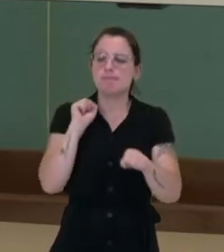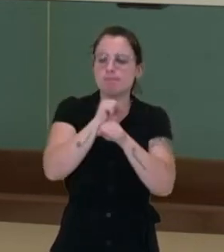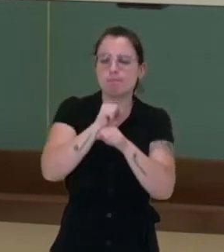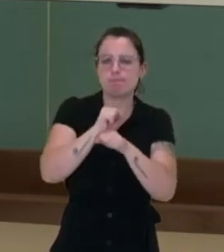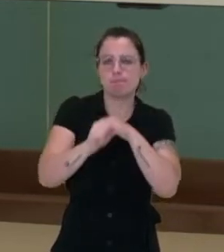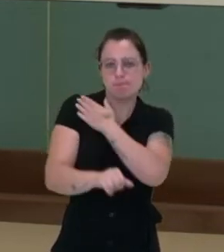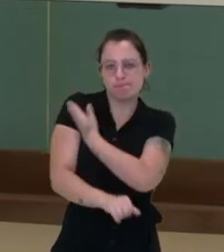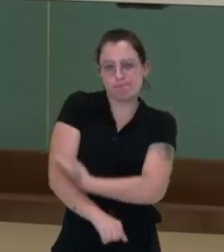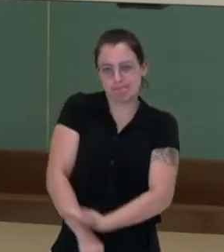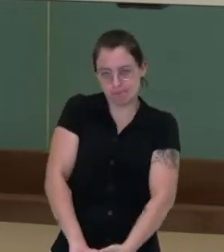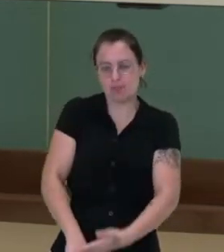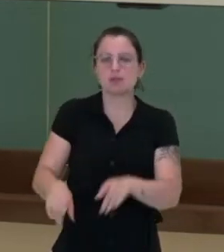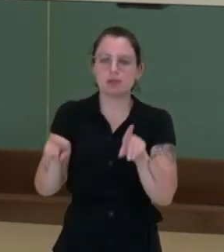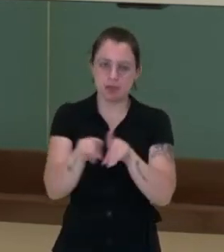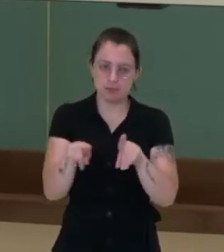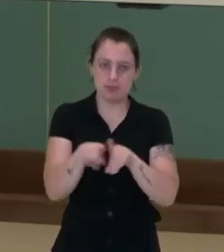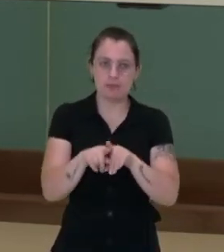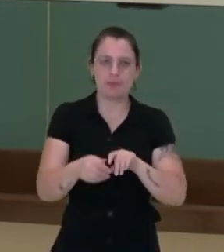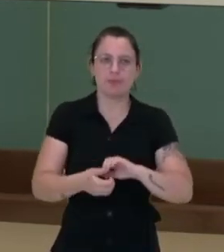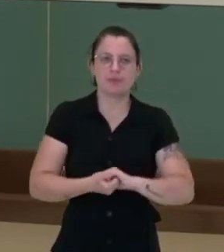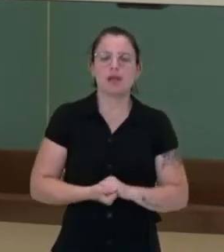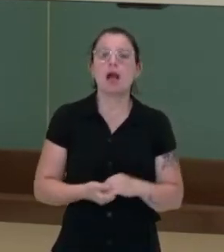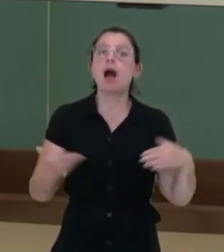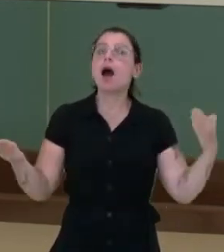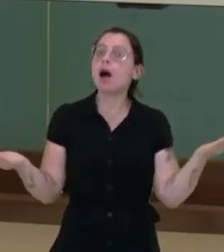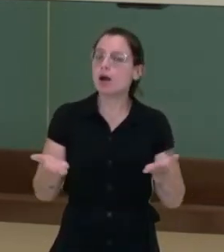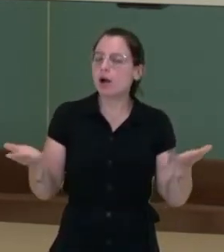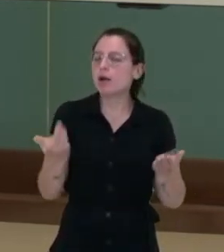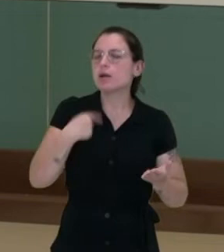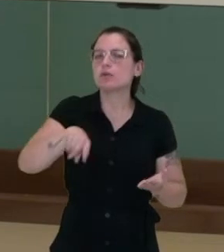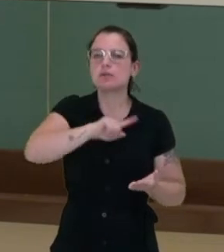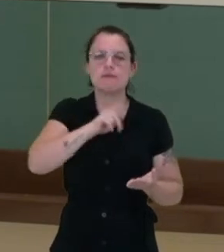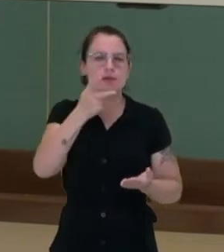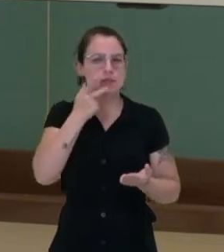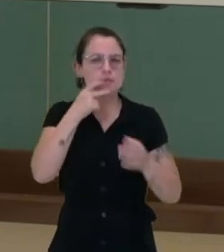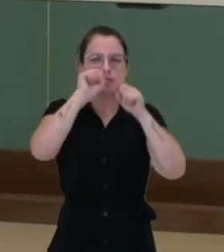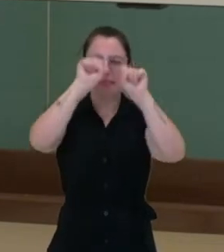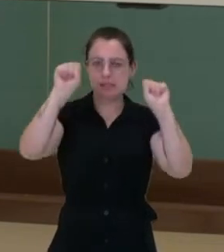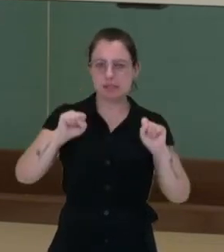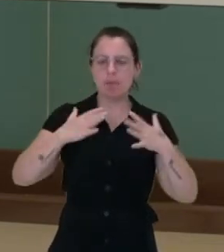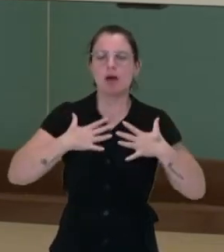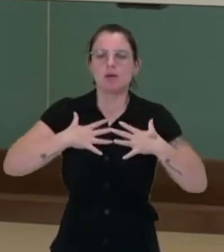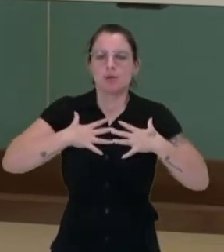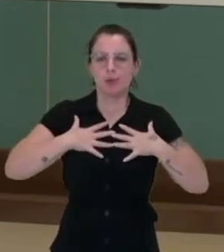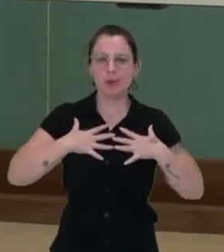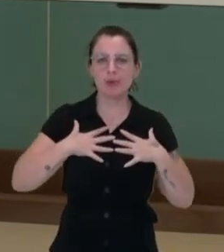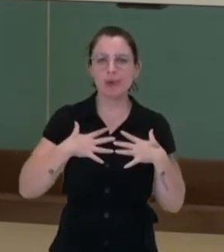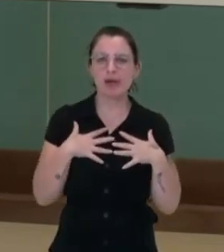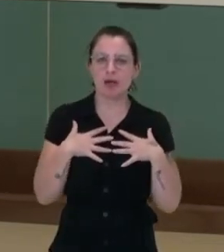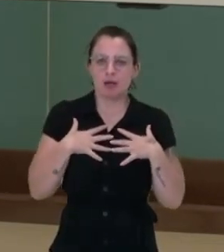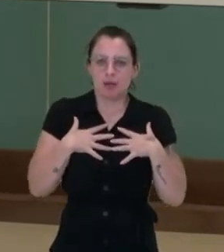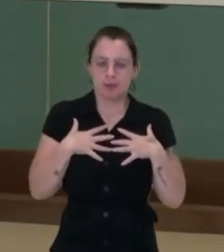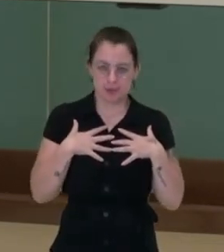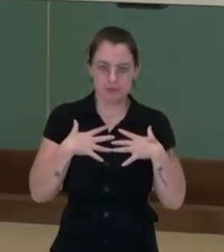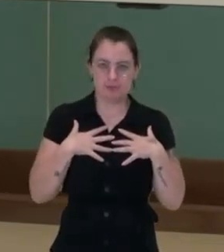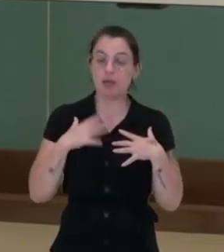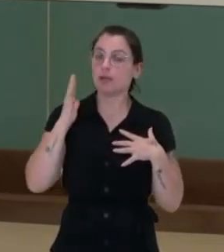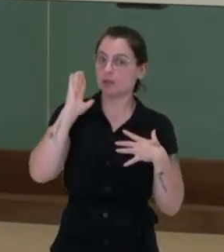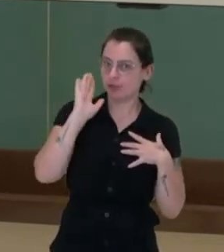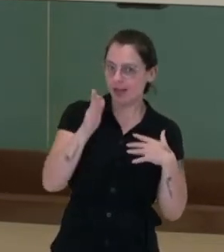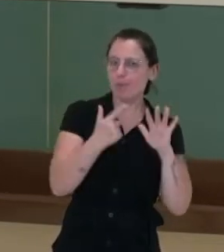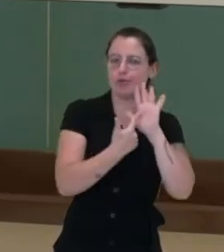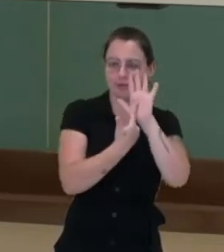doenças associadas ao sistema respiratório. Então você percebeu que as doenças que eu apresentei do